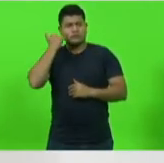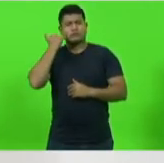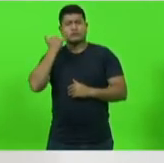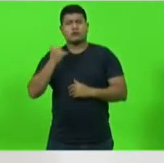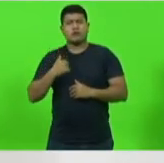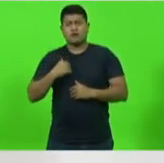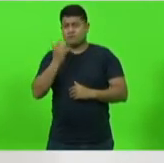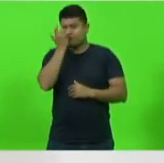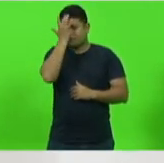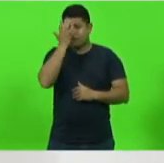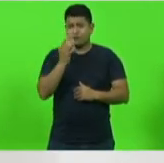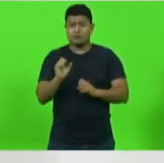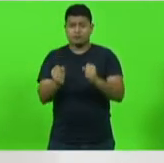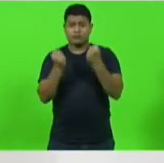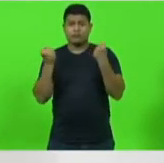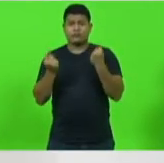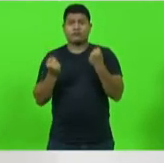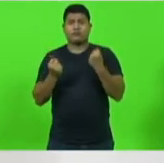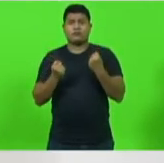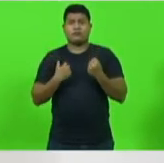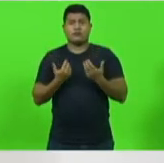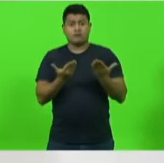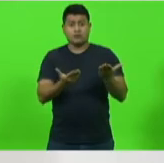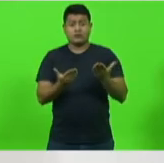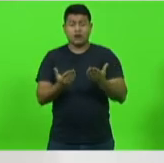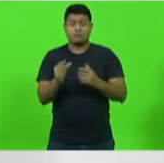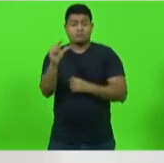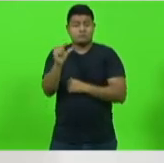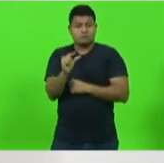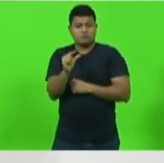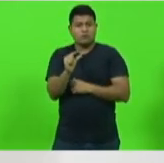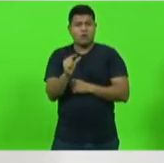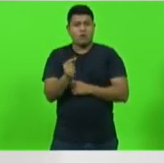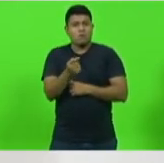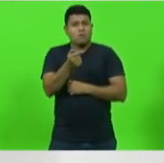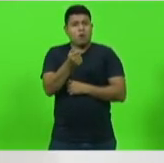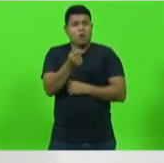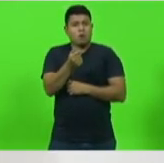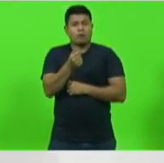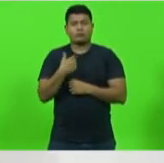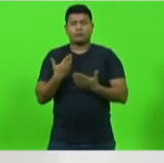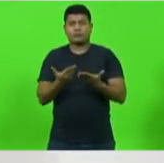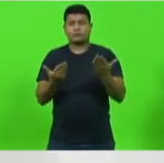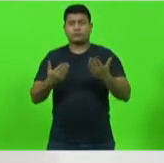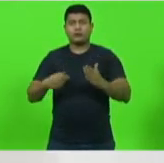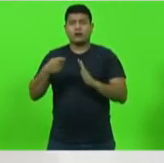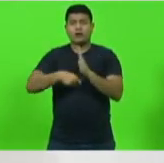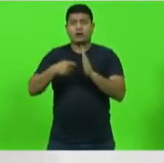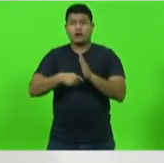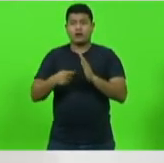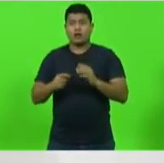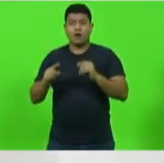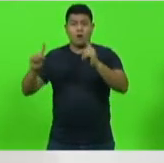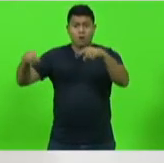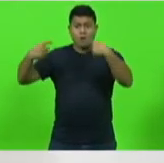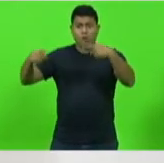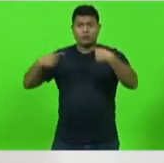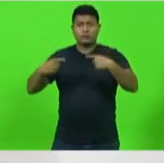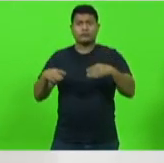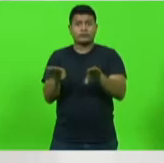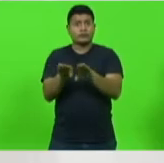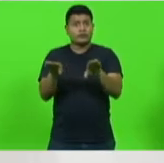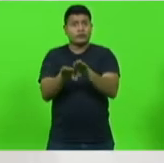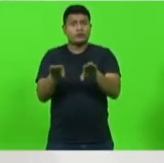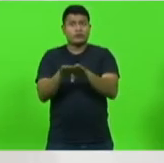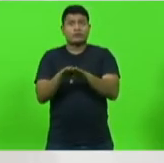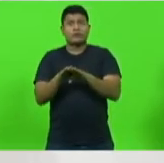defender uma pauta quando se é minoria. Nós, além de, claro, enfrentar a resistência daqueles que discordam, ainda temos que enfrentar a